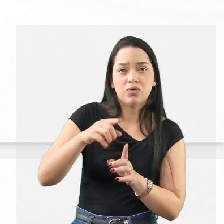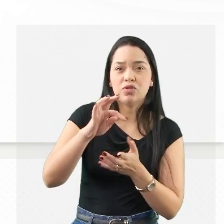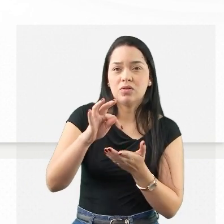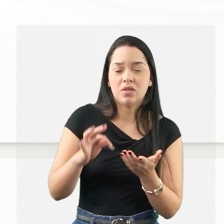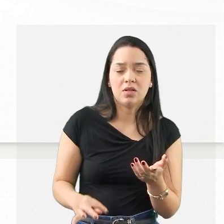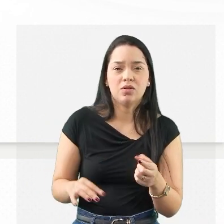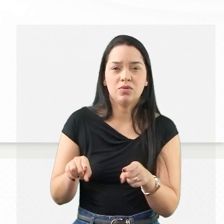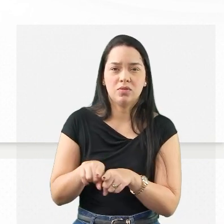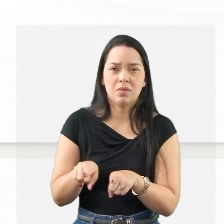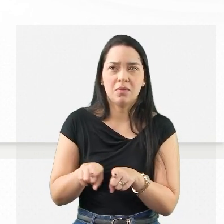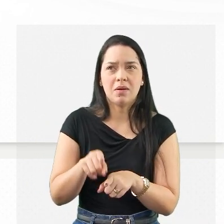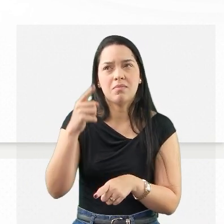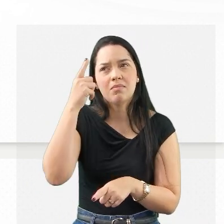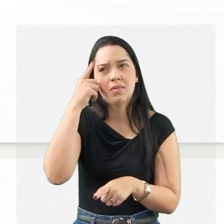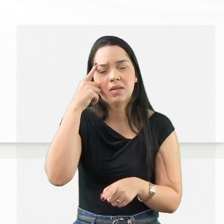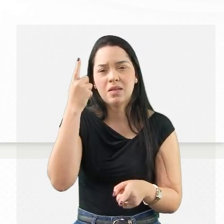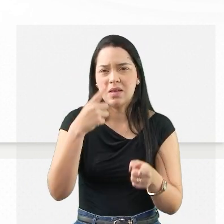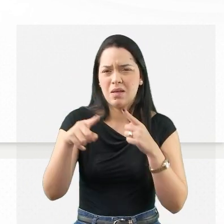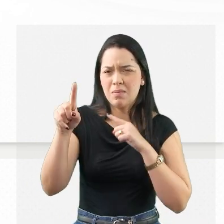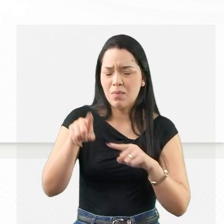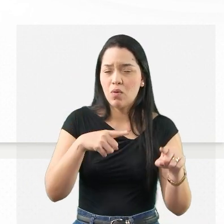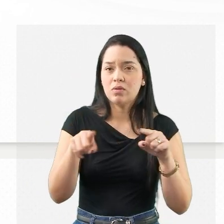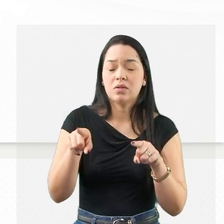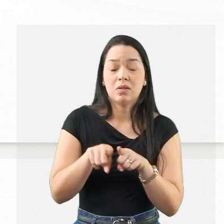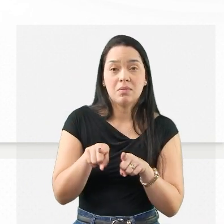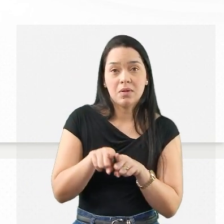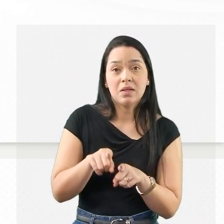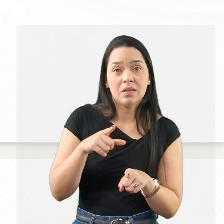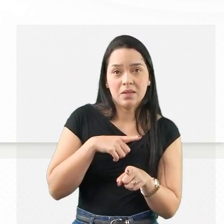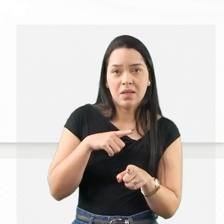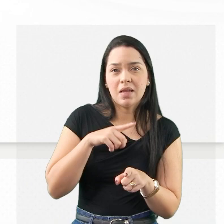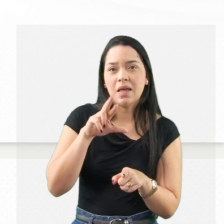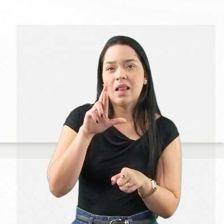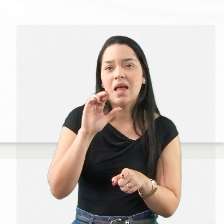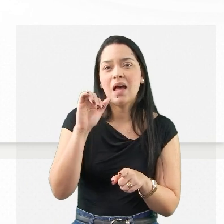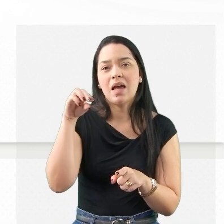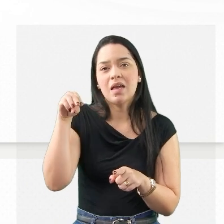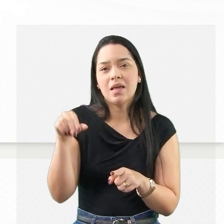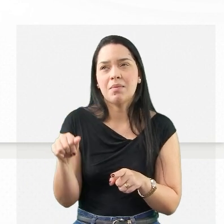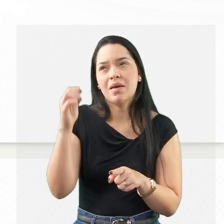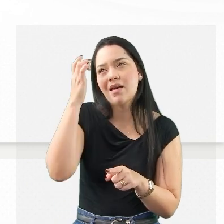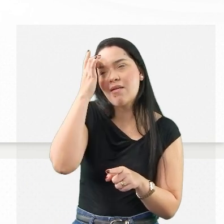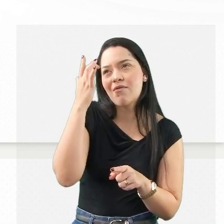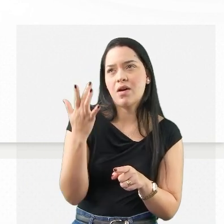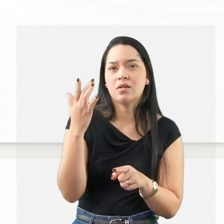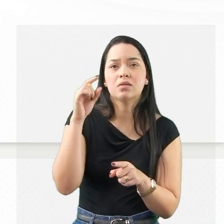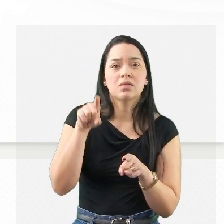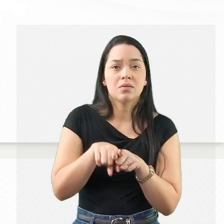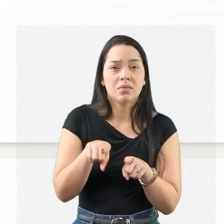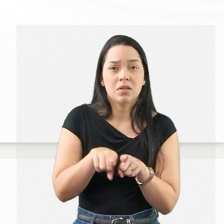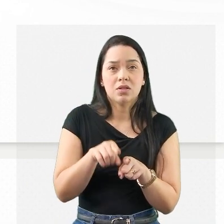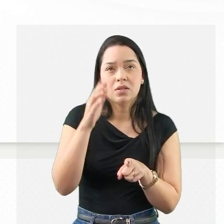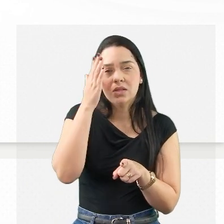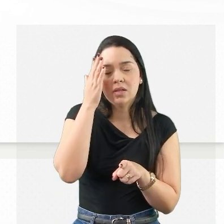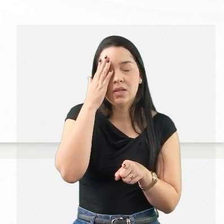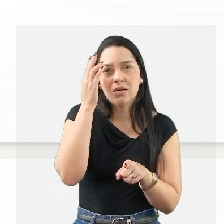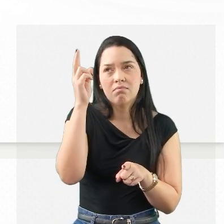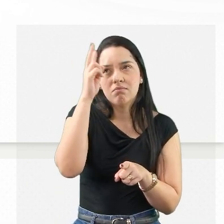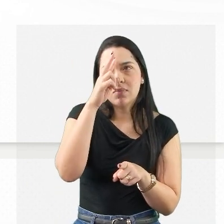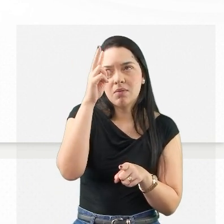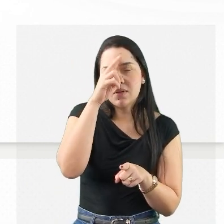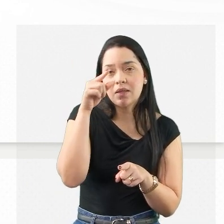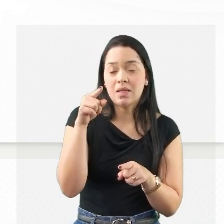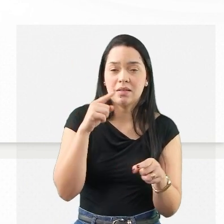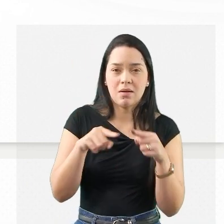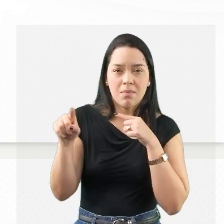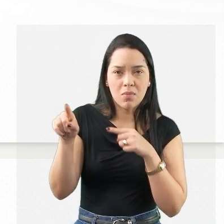é quando a gente pensa em música, né? Às vezes as músicas elas têm aquela rima, aquela coisa que fica muito fácil da gente ficar memorizando e lembrando dessa